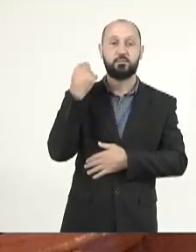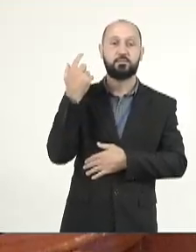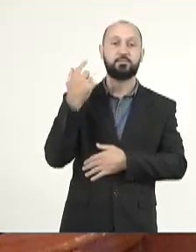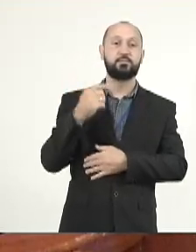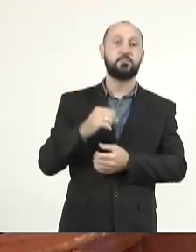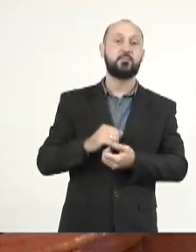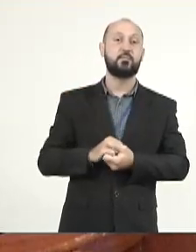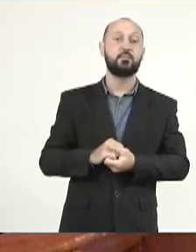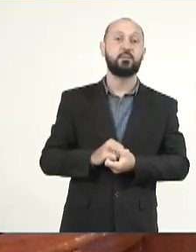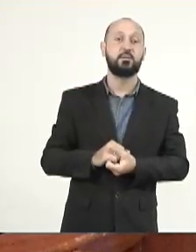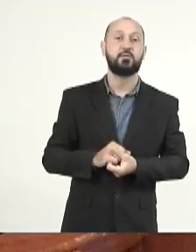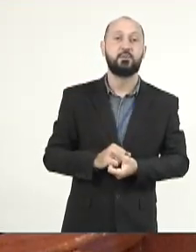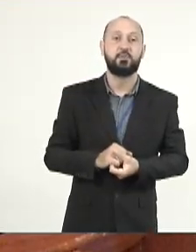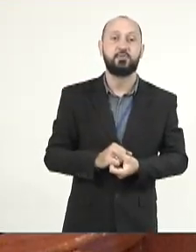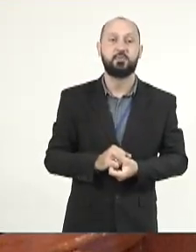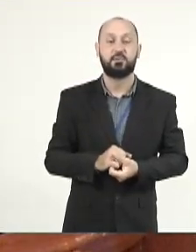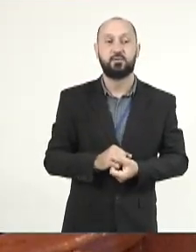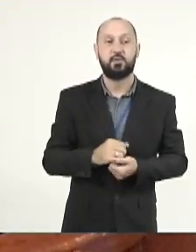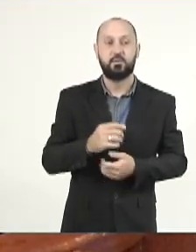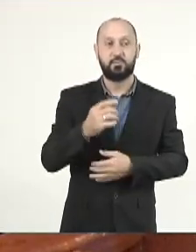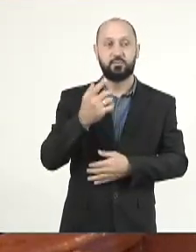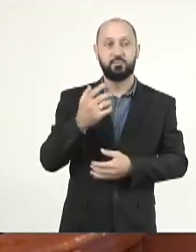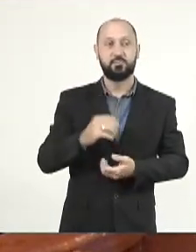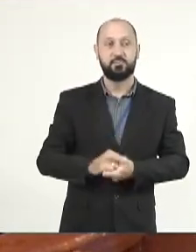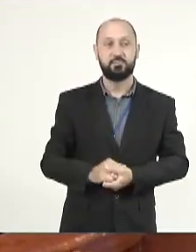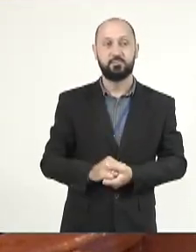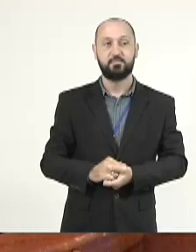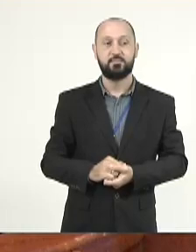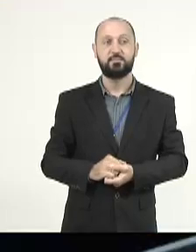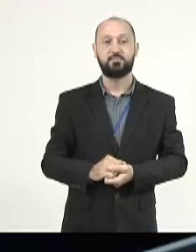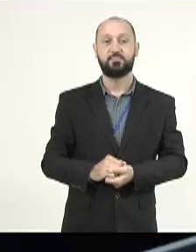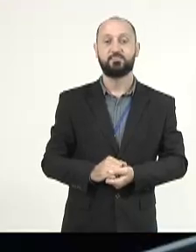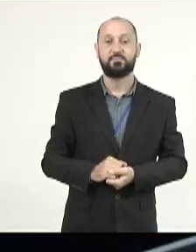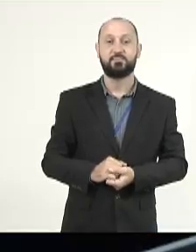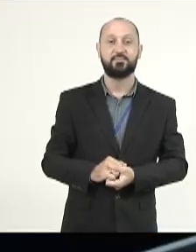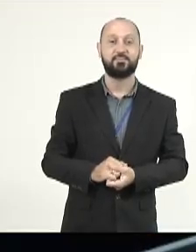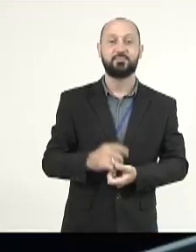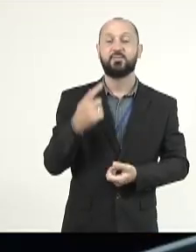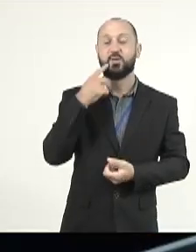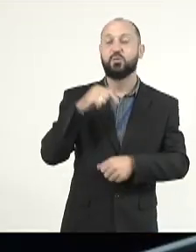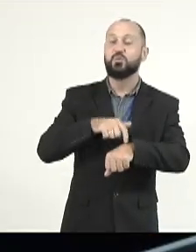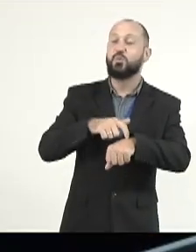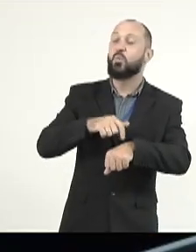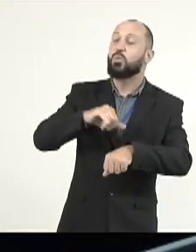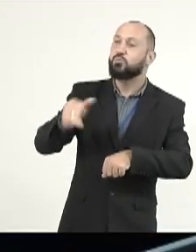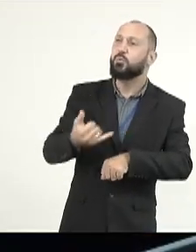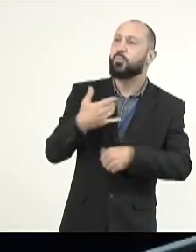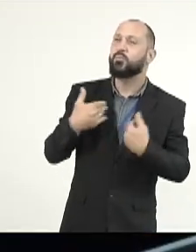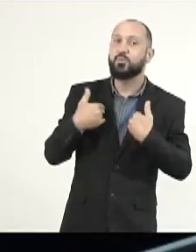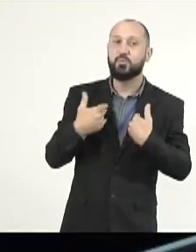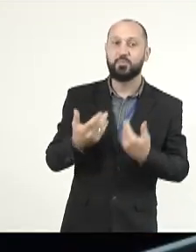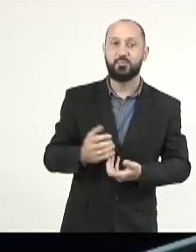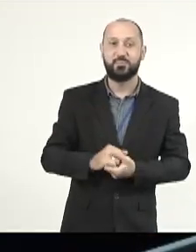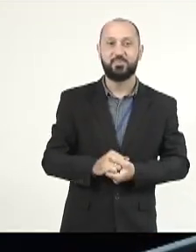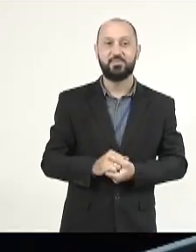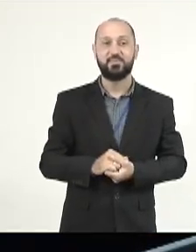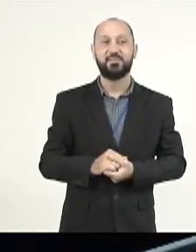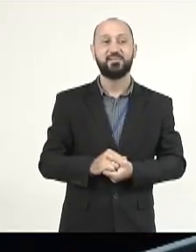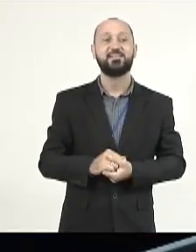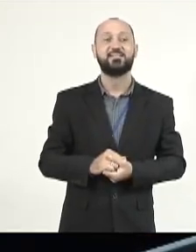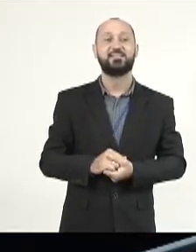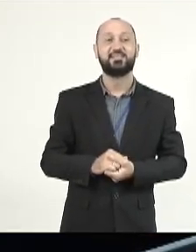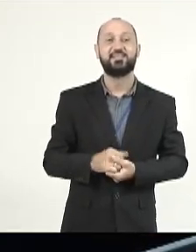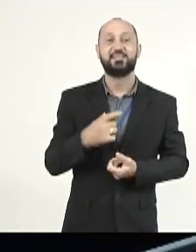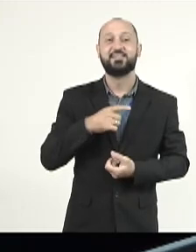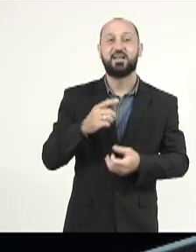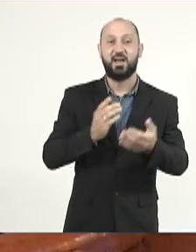venceu o tempo aí do deputado Pedro. O senhor fica nervoso, o senhor tomou meu tempo, o senhor tomou. Mas assim, quando